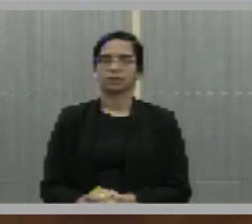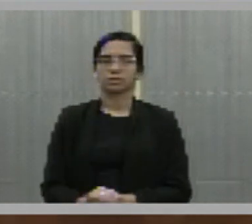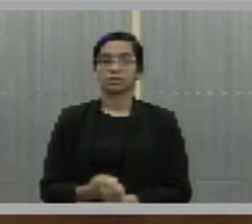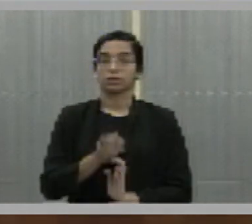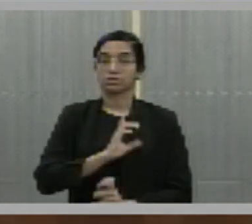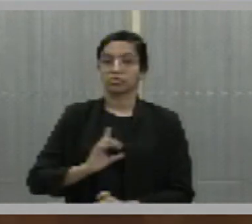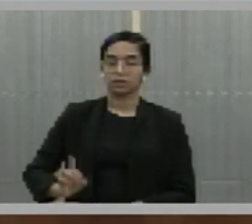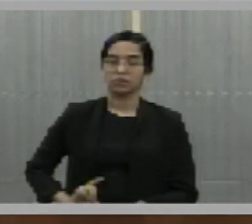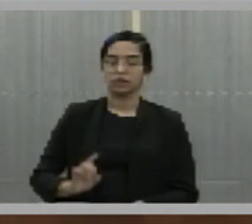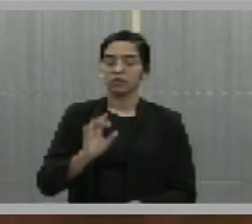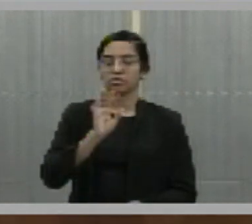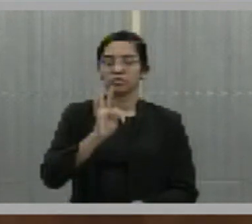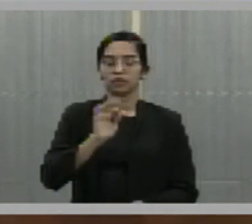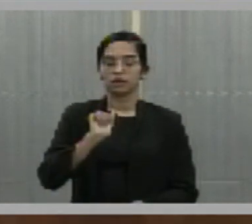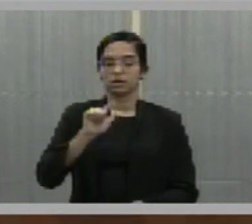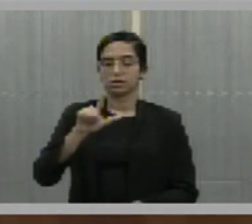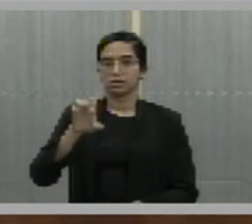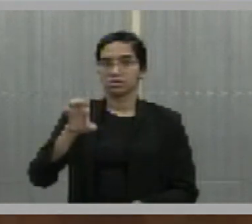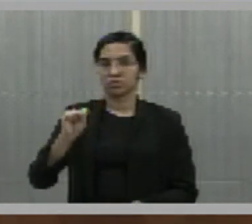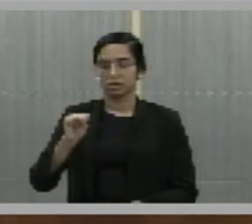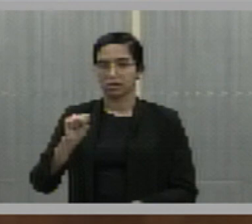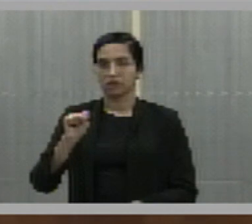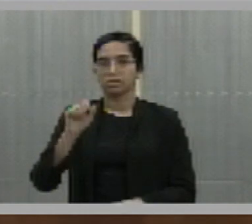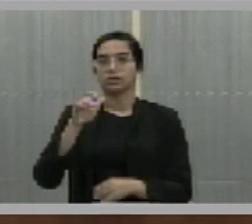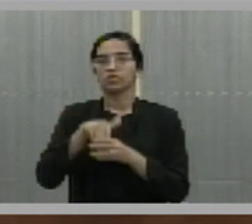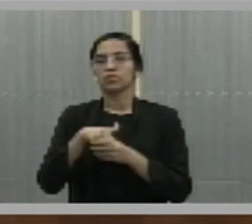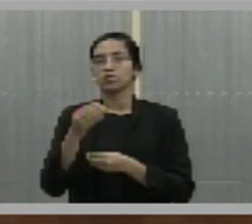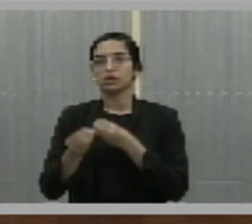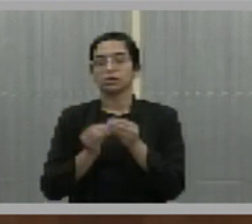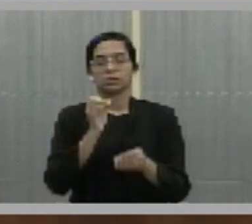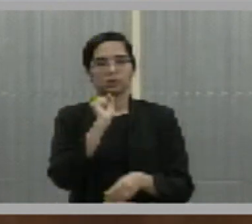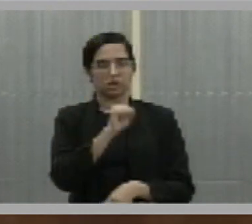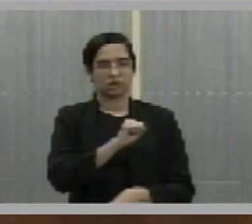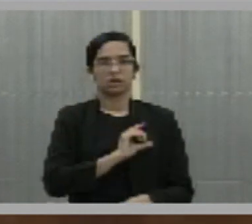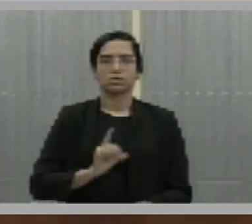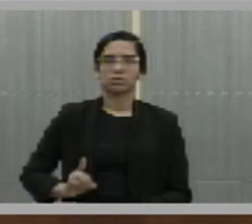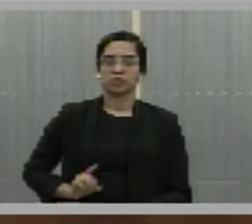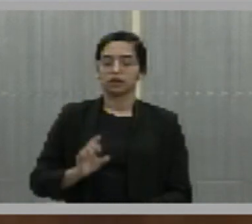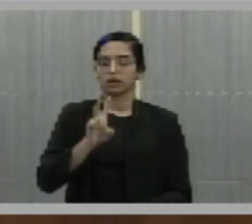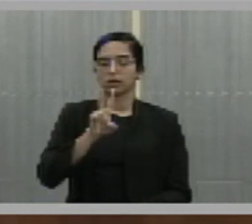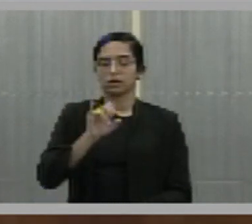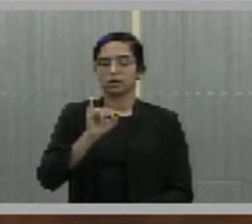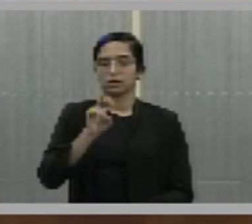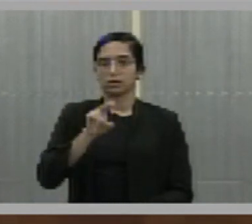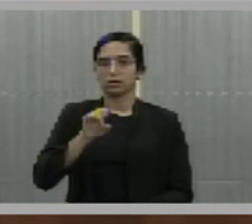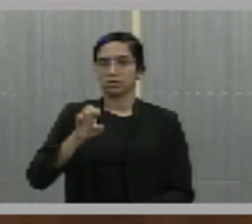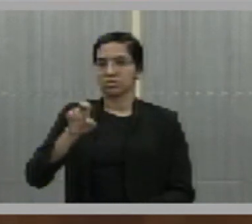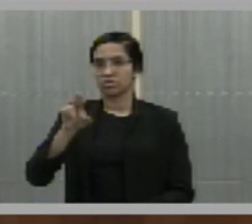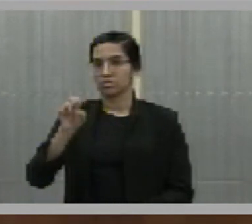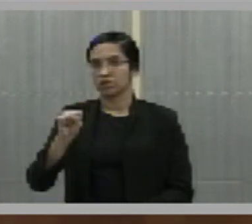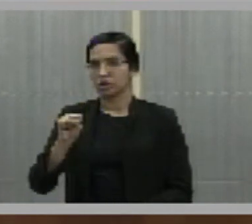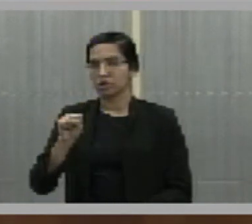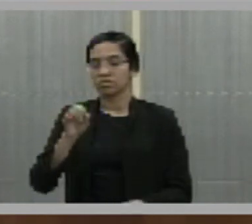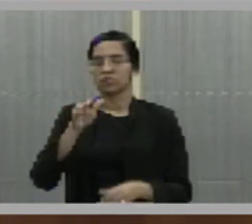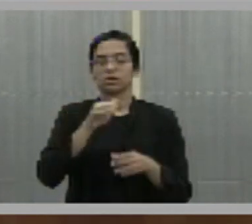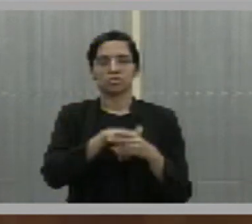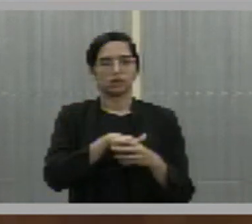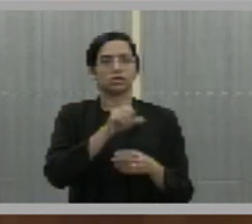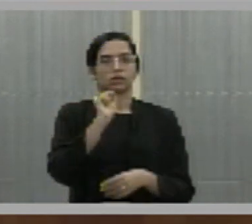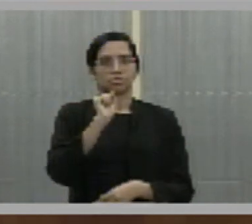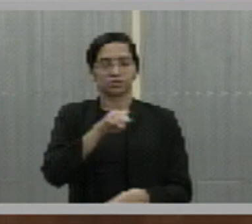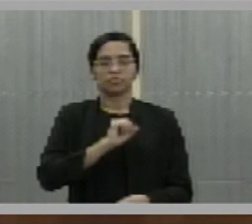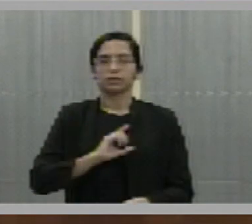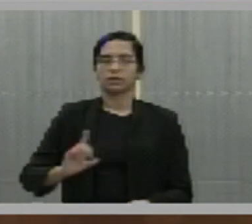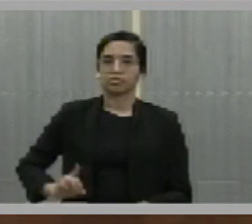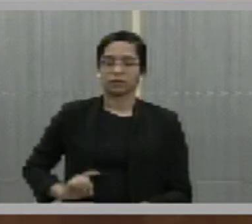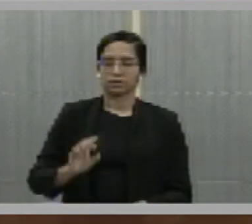Deputado Dr. Thales Coelho, como vota? Sim. Deputado Dr. Vinícius, como vota? Sim.